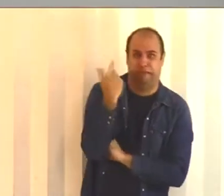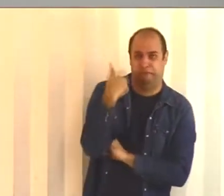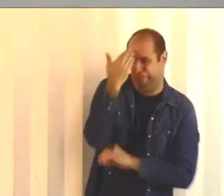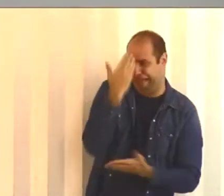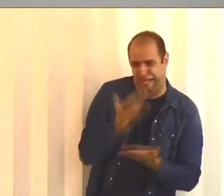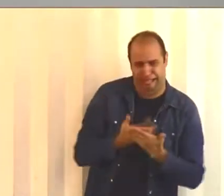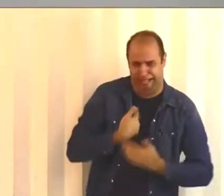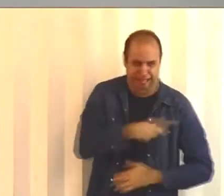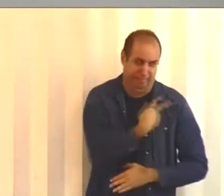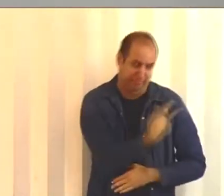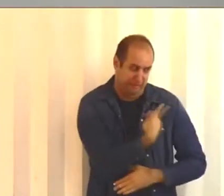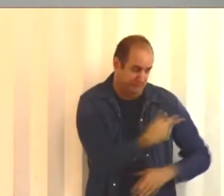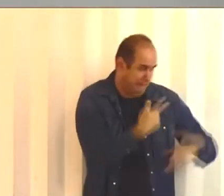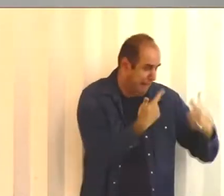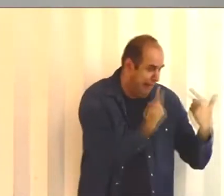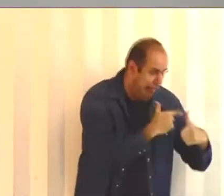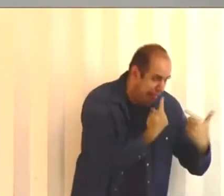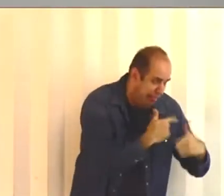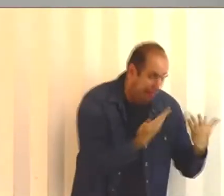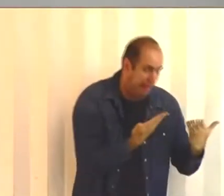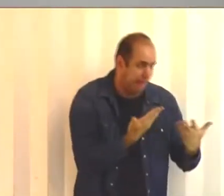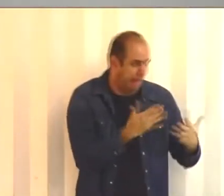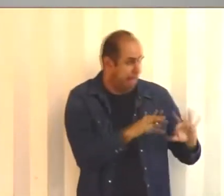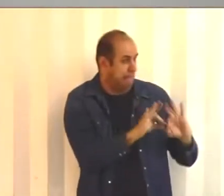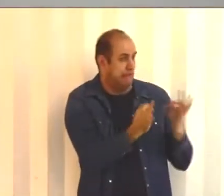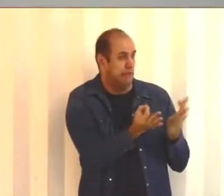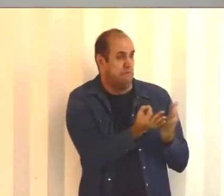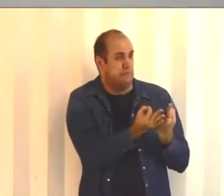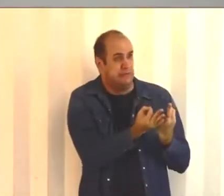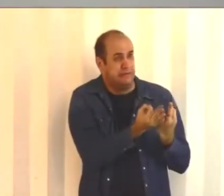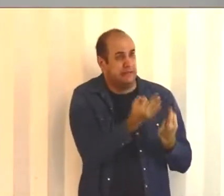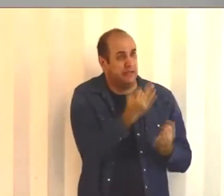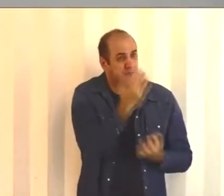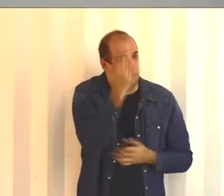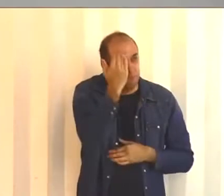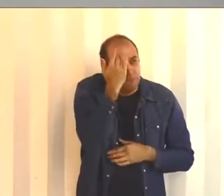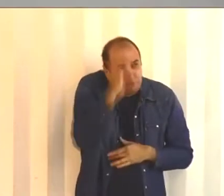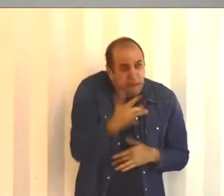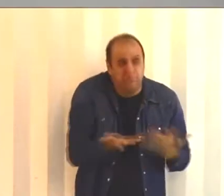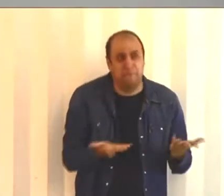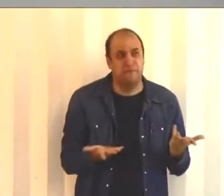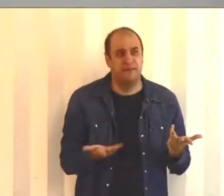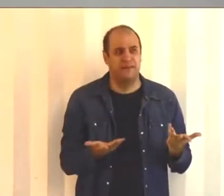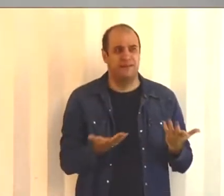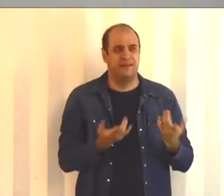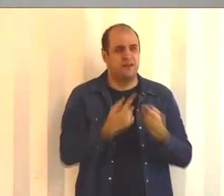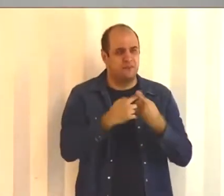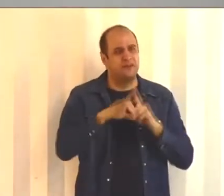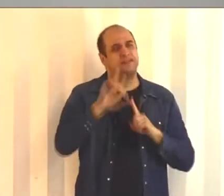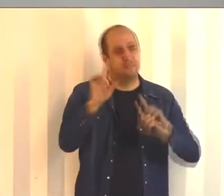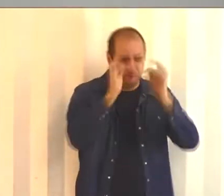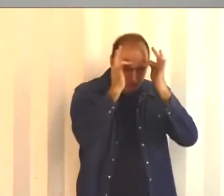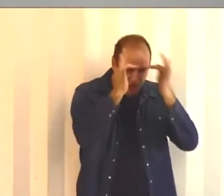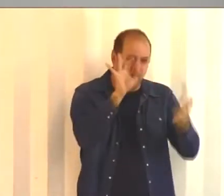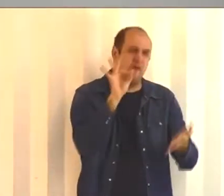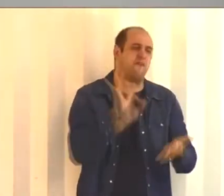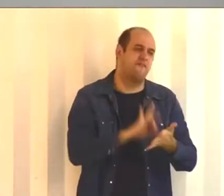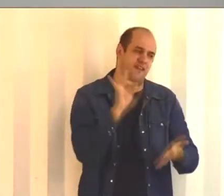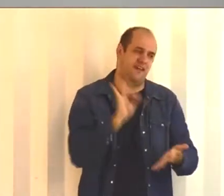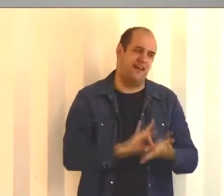nisso, a gente não acreditava que nossa família poderia ou seria verdadeiramente conduzida pela fidelidade de Deus.